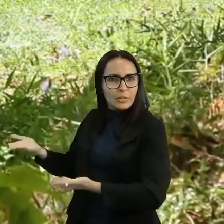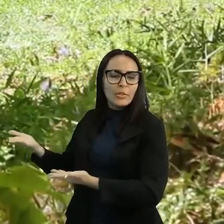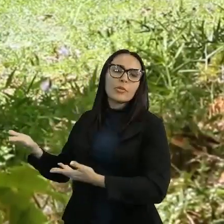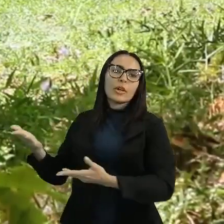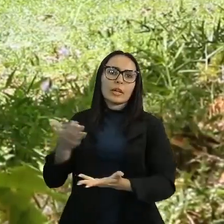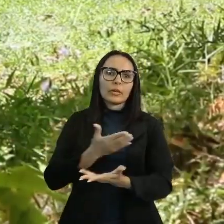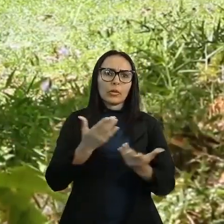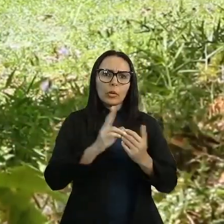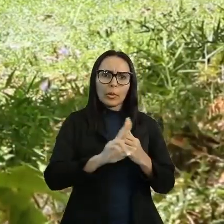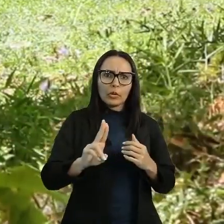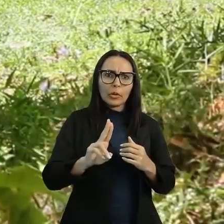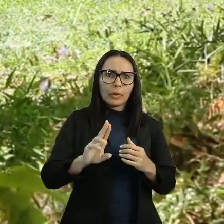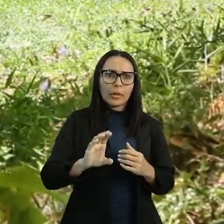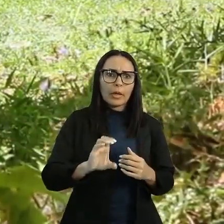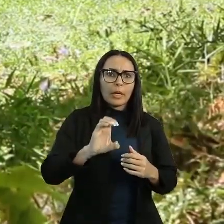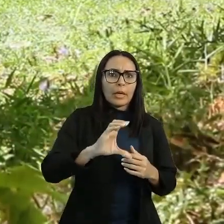Eu